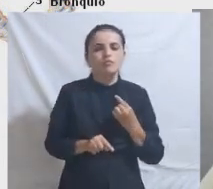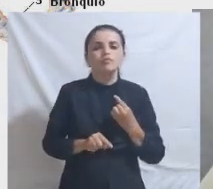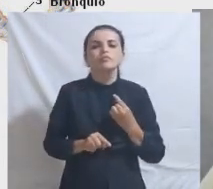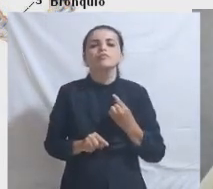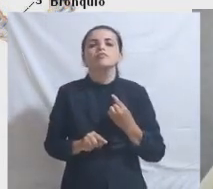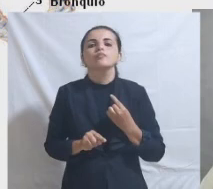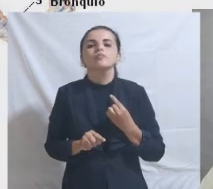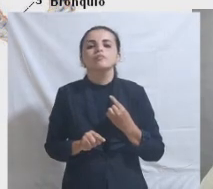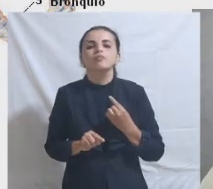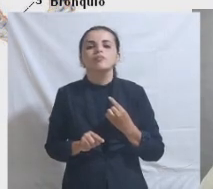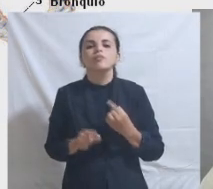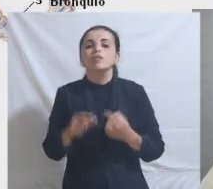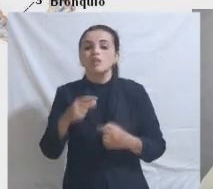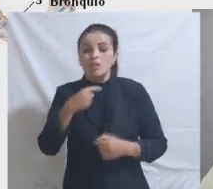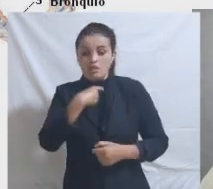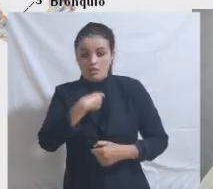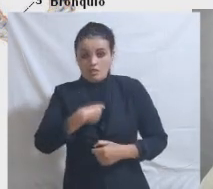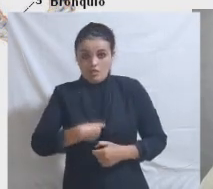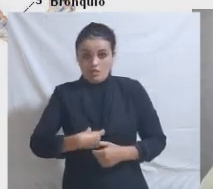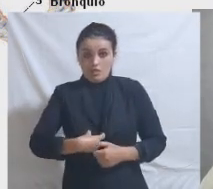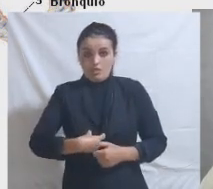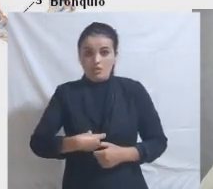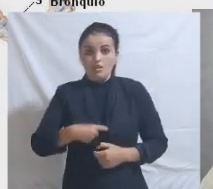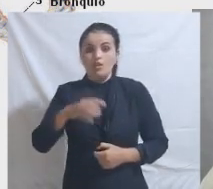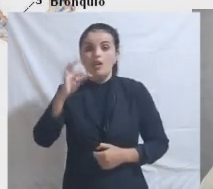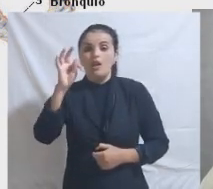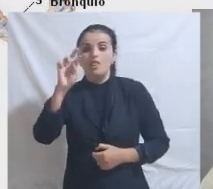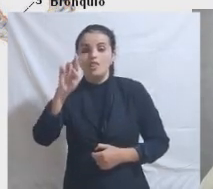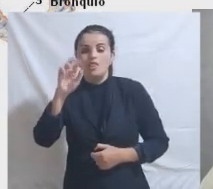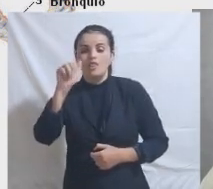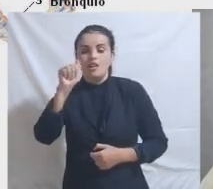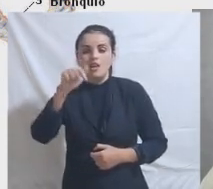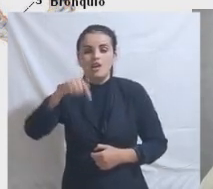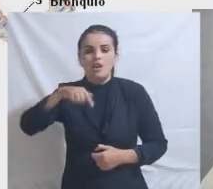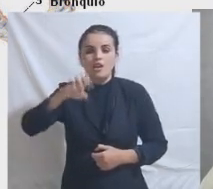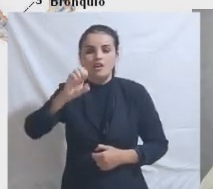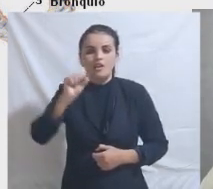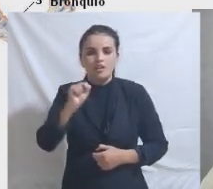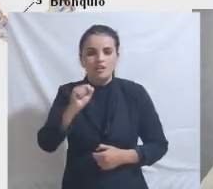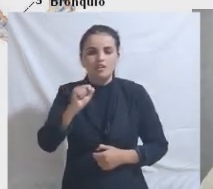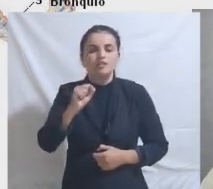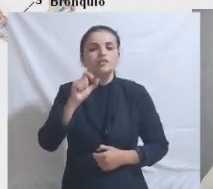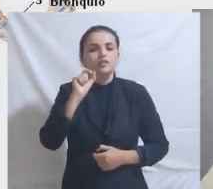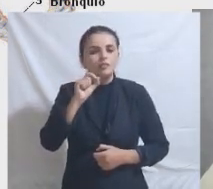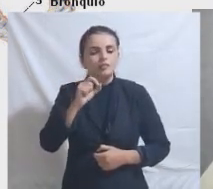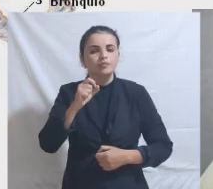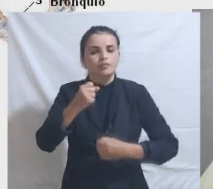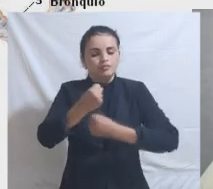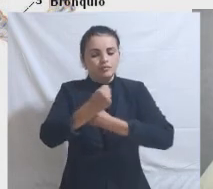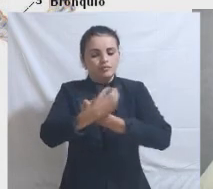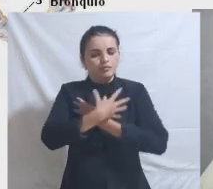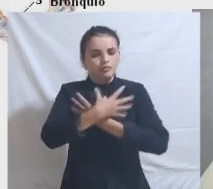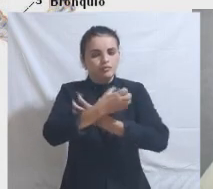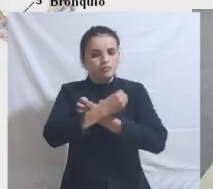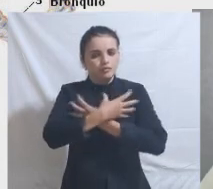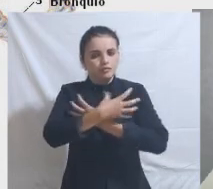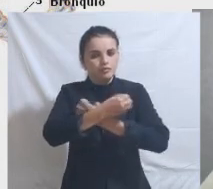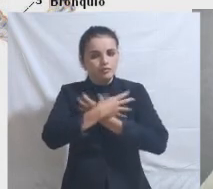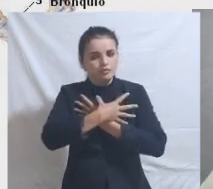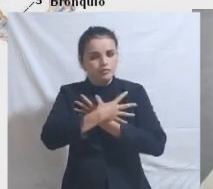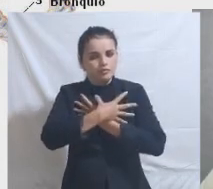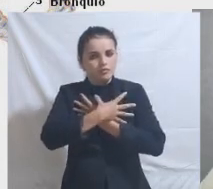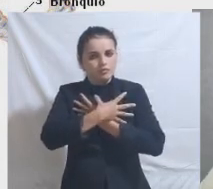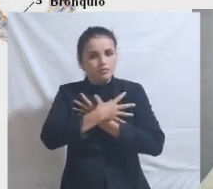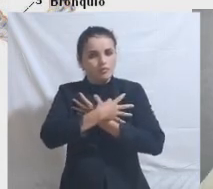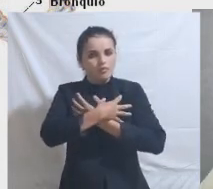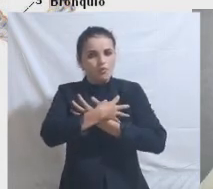a gente tem aqui a traqueia, a gente tem os brônquios, a gente tem os bronquíolos, que são as ramificações mais finas, e nas pontas dos bronquíolos a gente